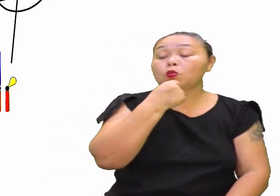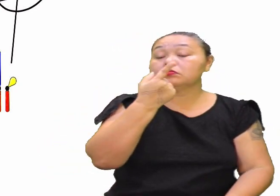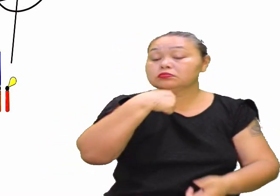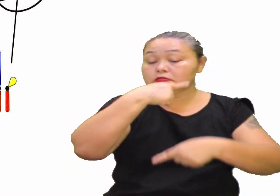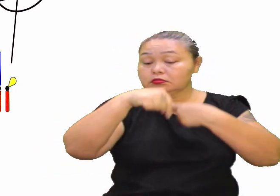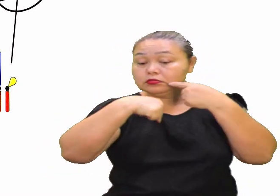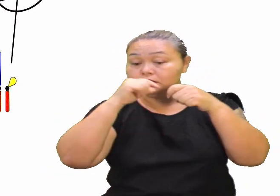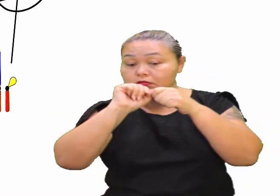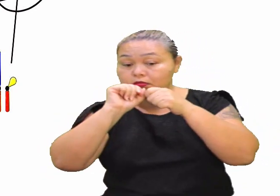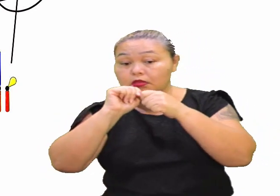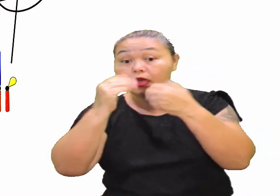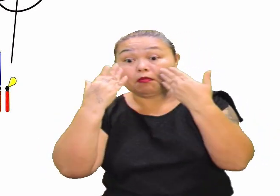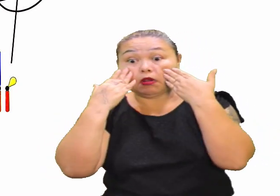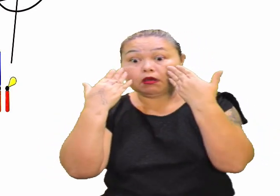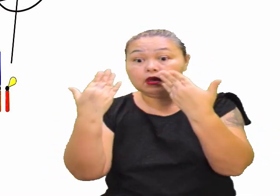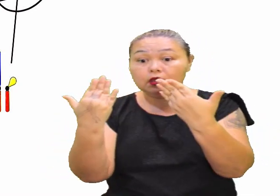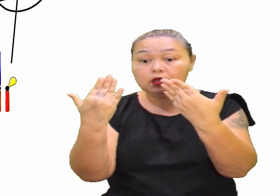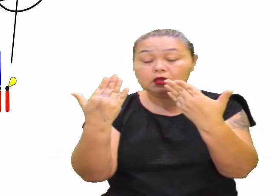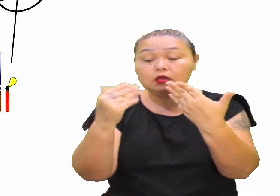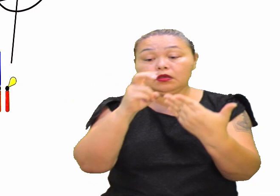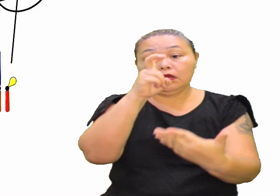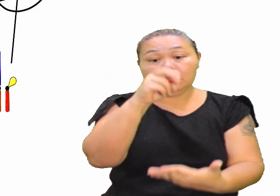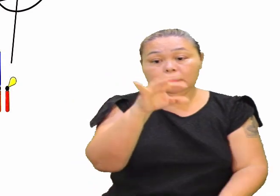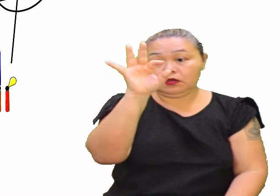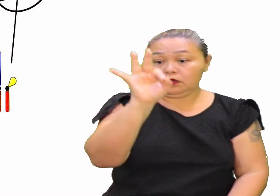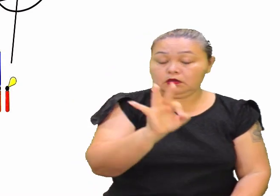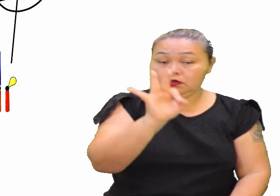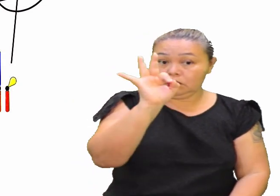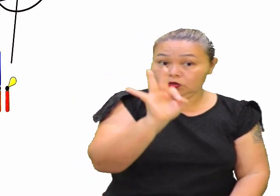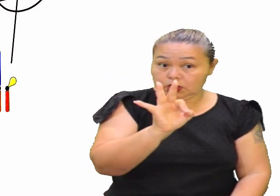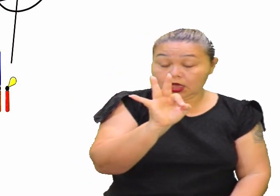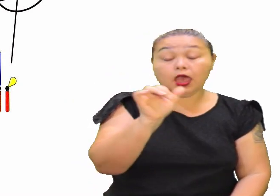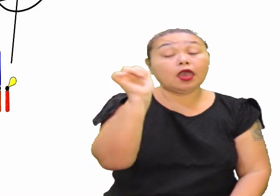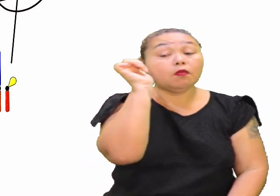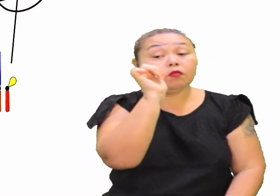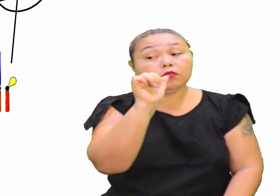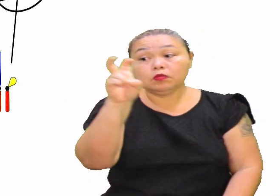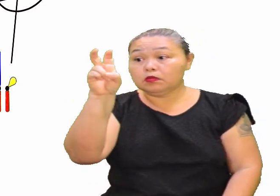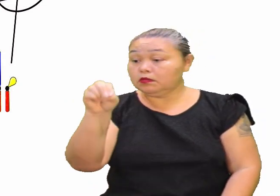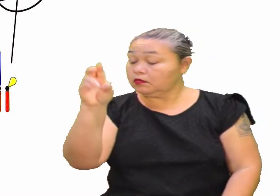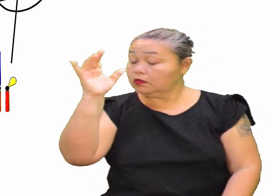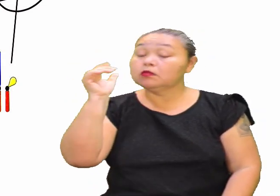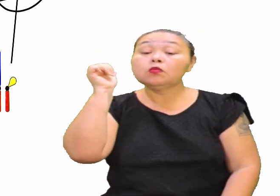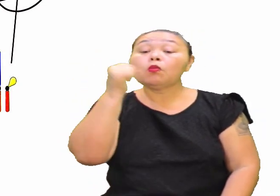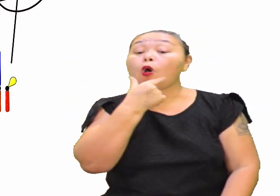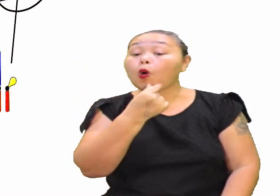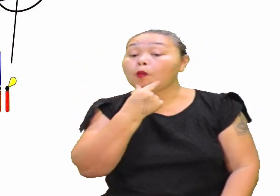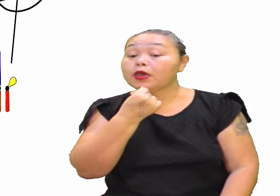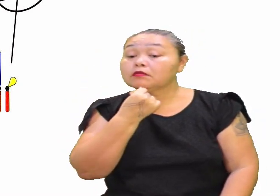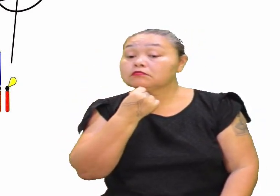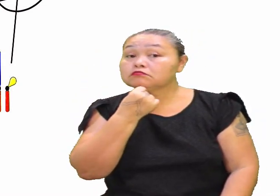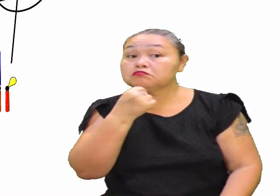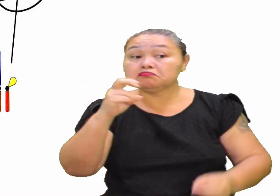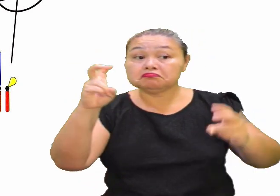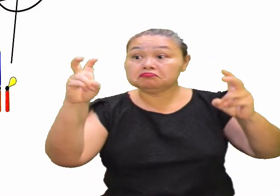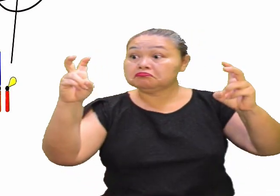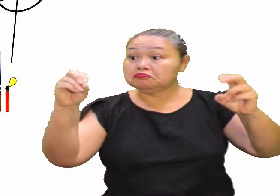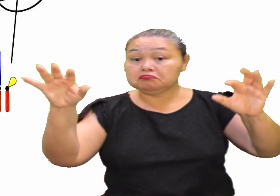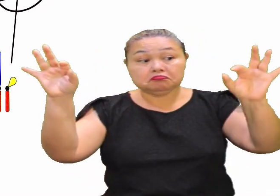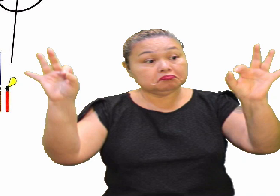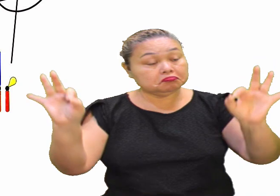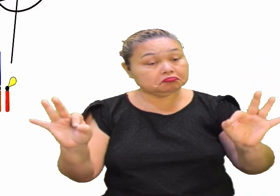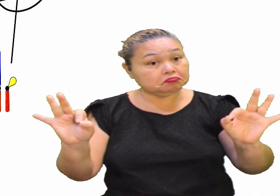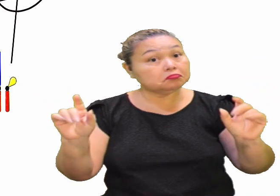Se fecundar com outro da mulher, então é 50% sair mulher, 50% sair homem.